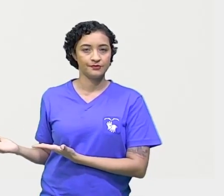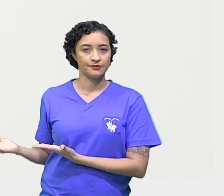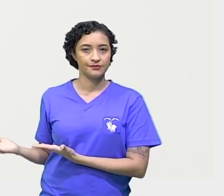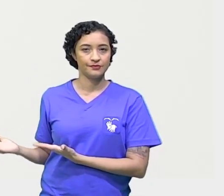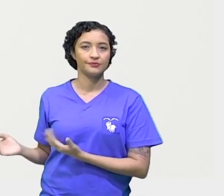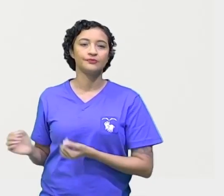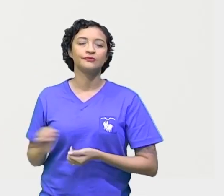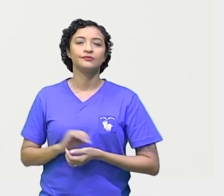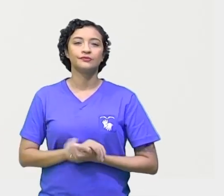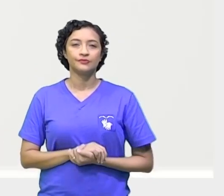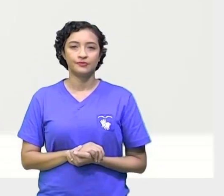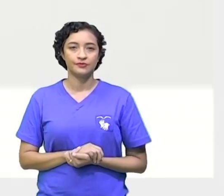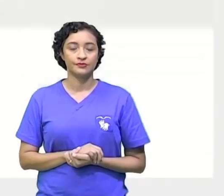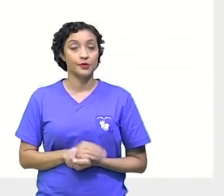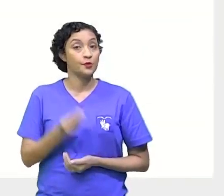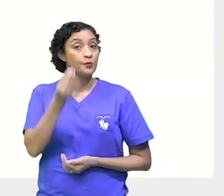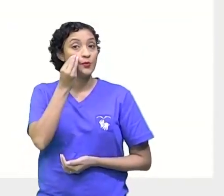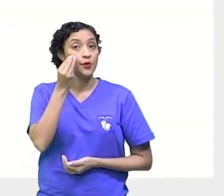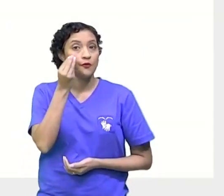perímetro